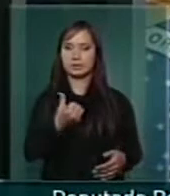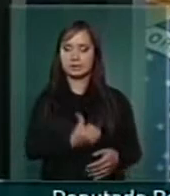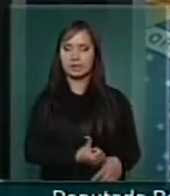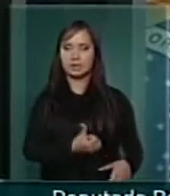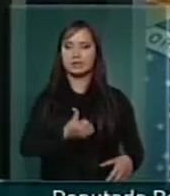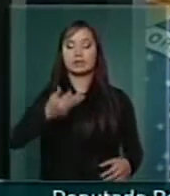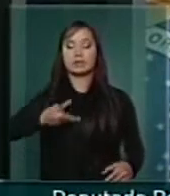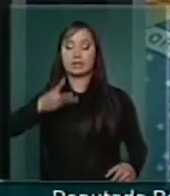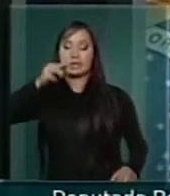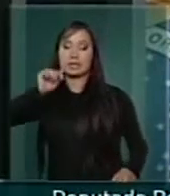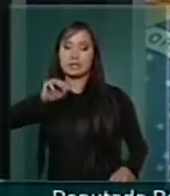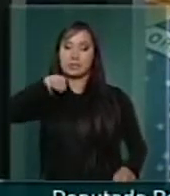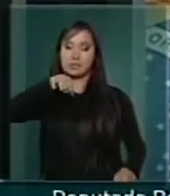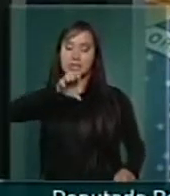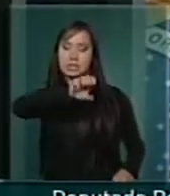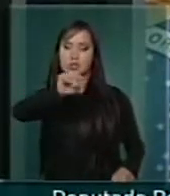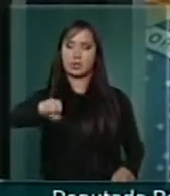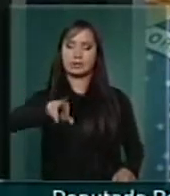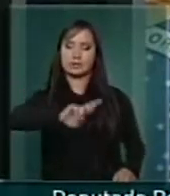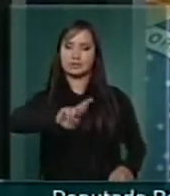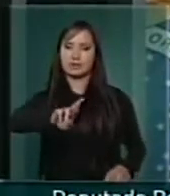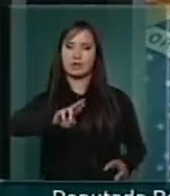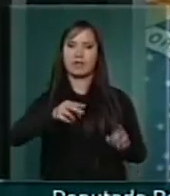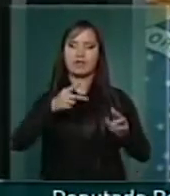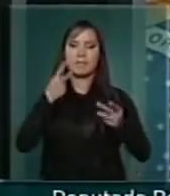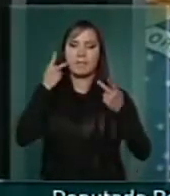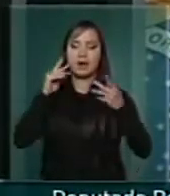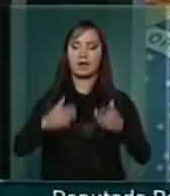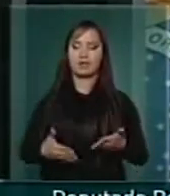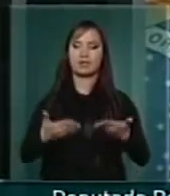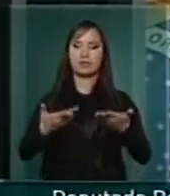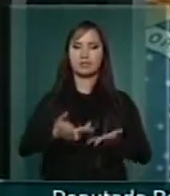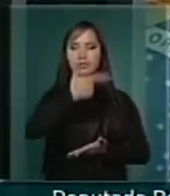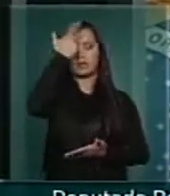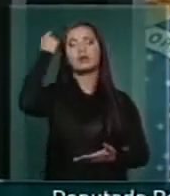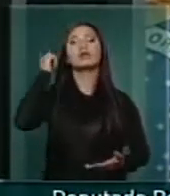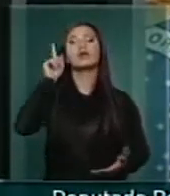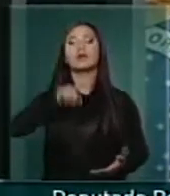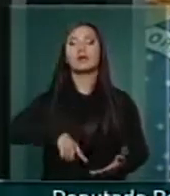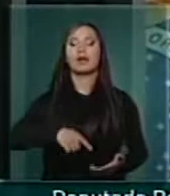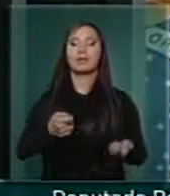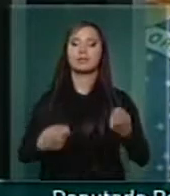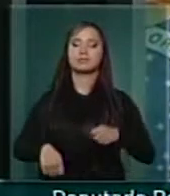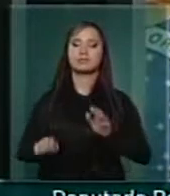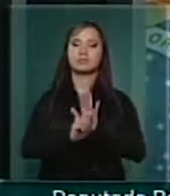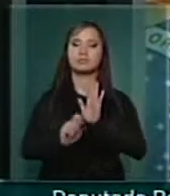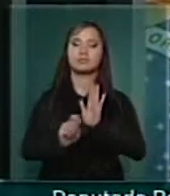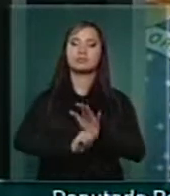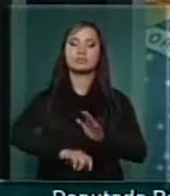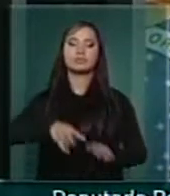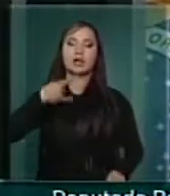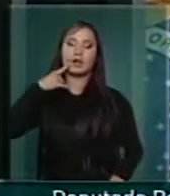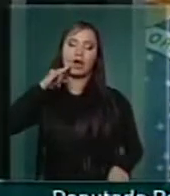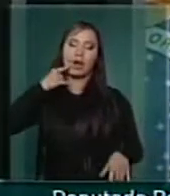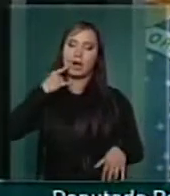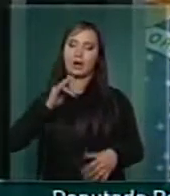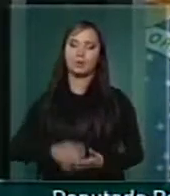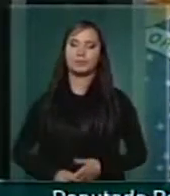de reais com tratamento de dependentes de álcool e outras drogas em unidades extra